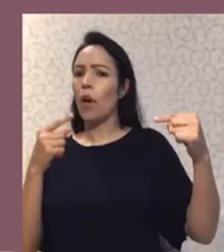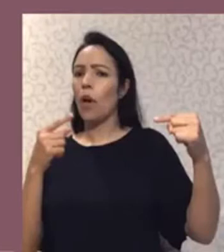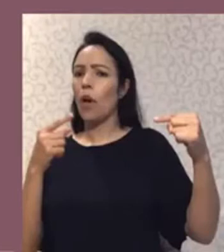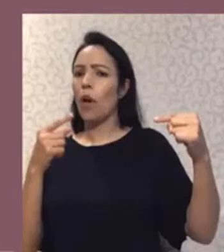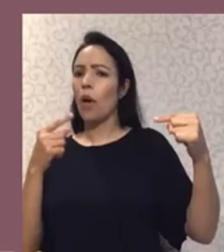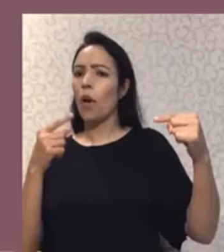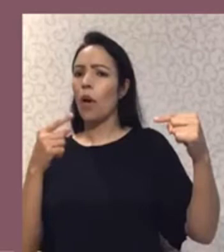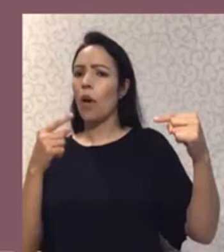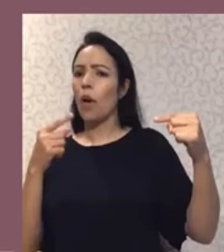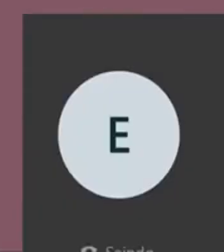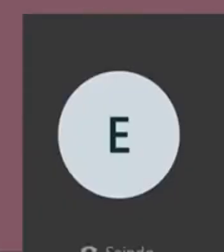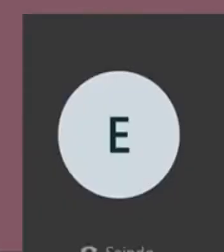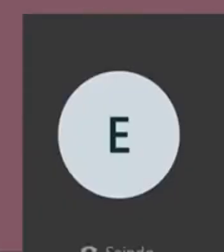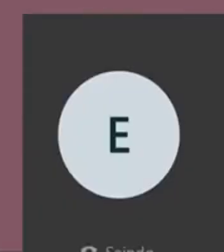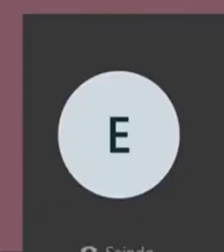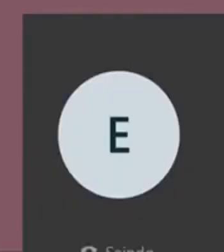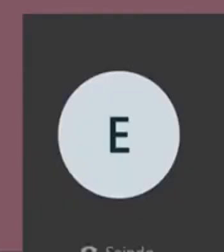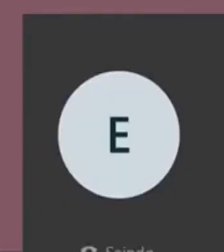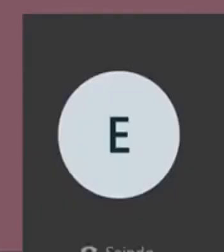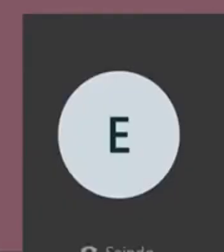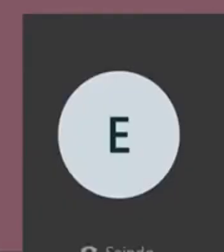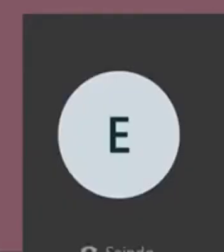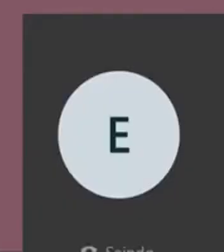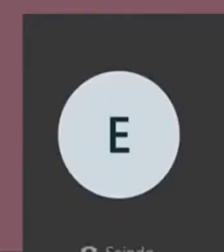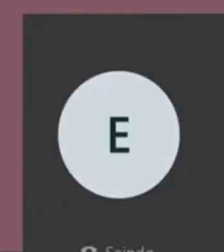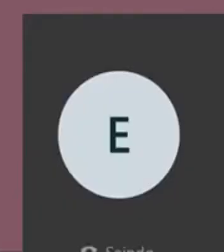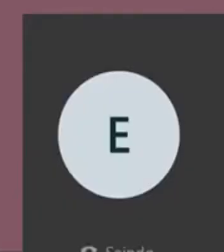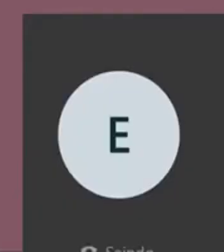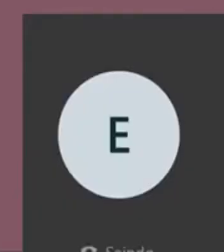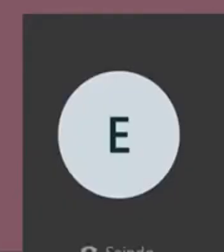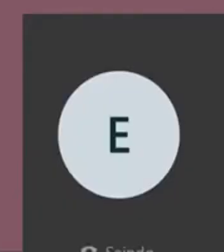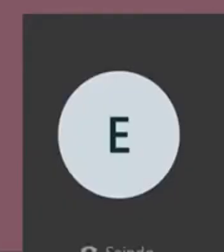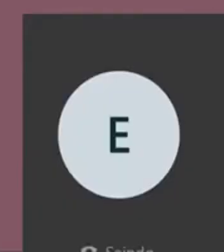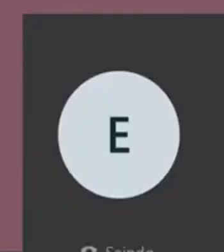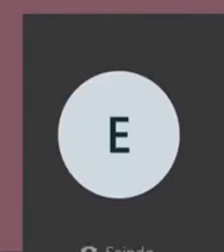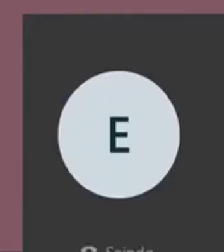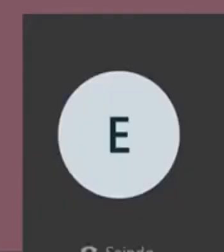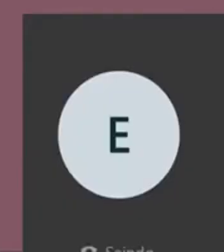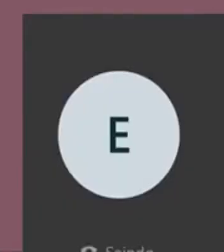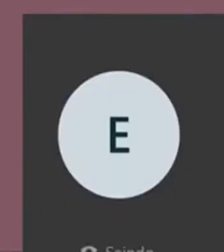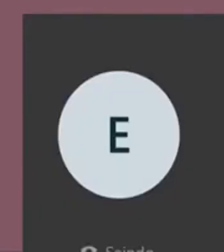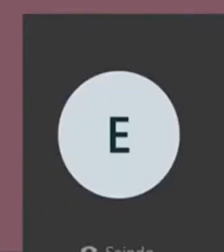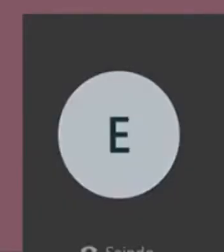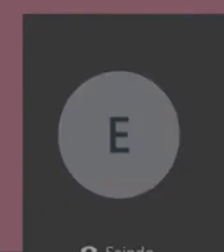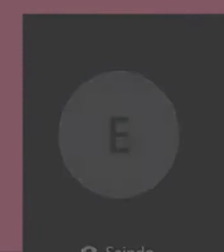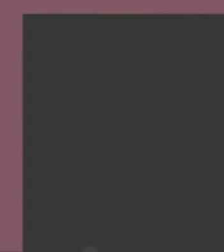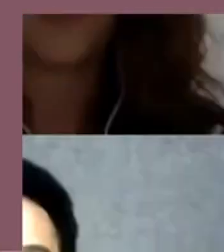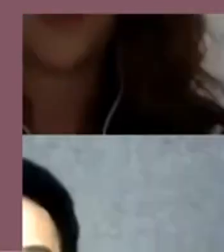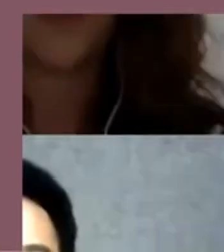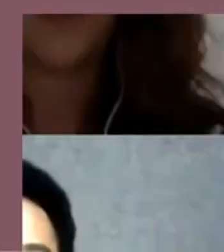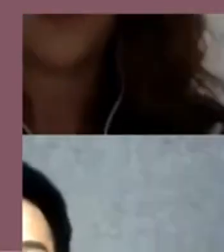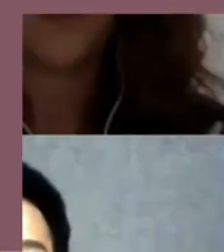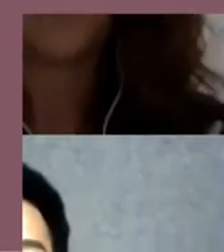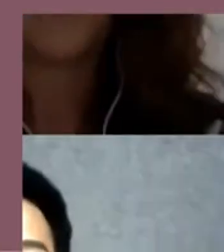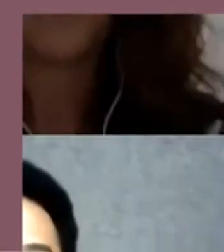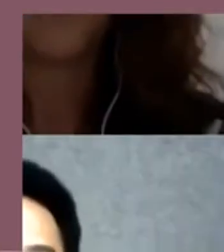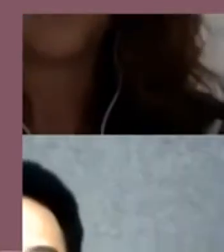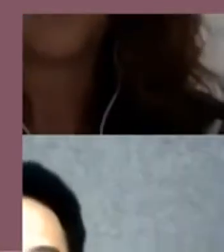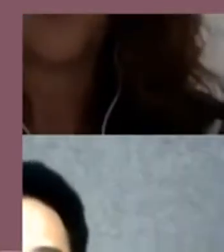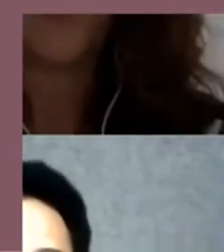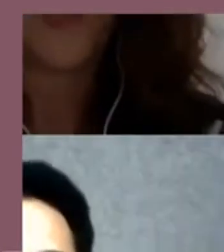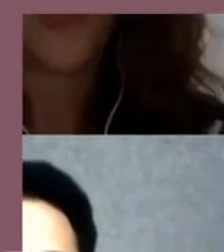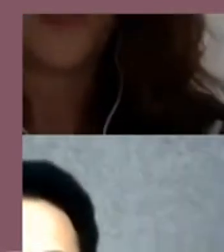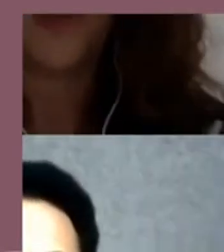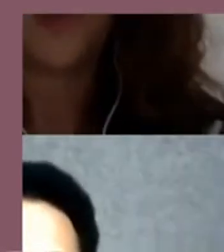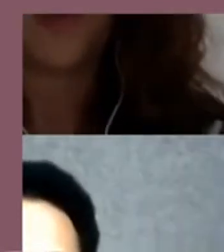sei. Aí ela virou e falou, né, ela é uma historiadora, eu não sei nada dessa história. E eu falei assim, pois é, eu também não